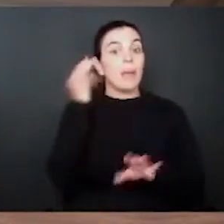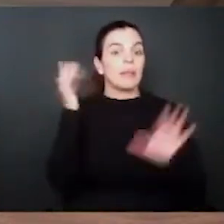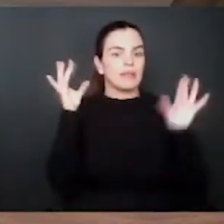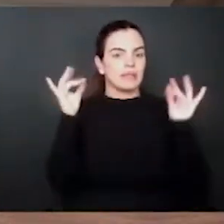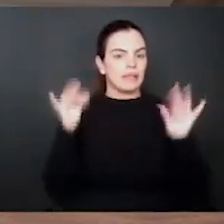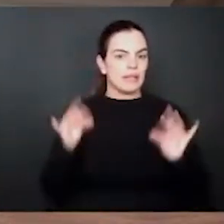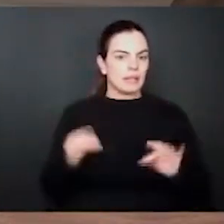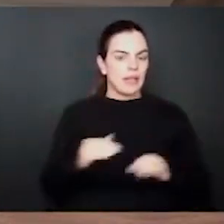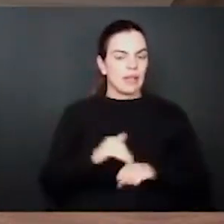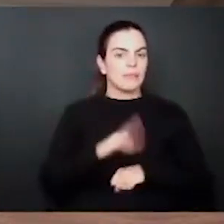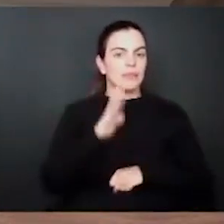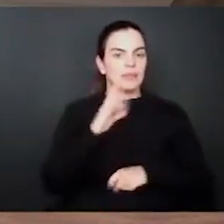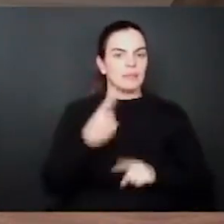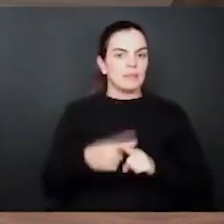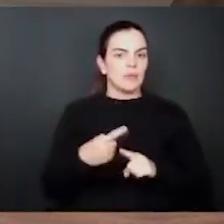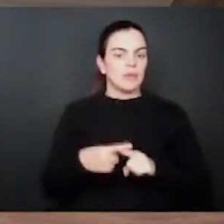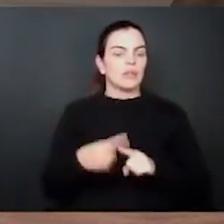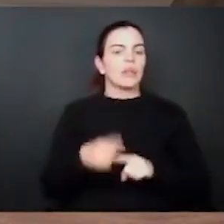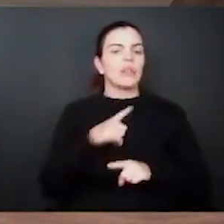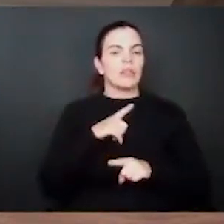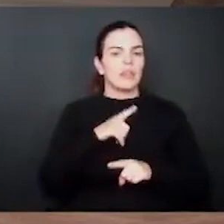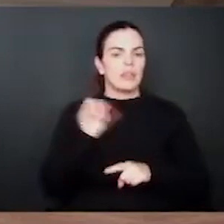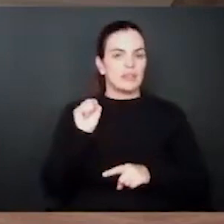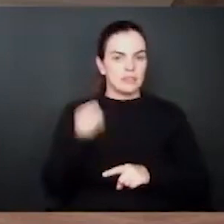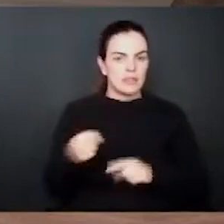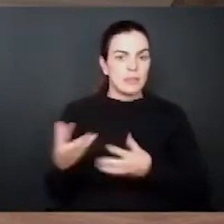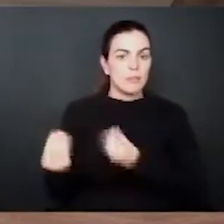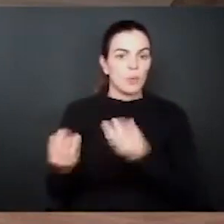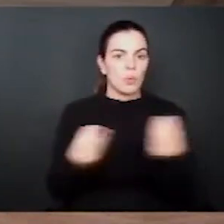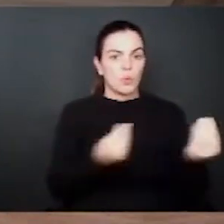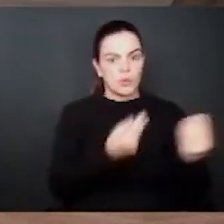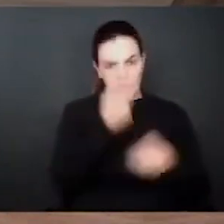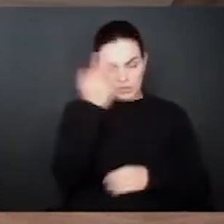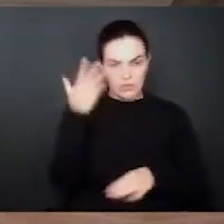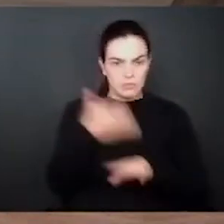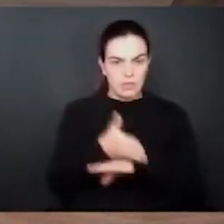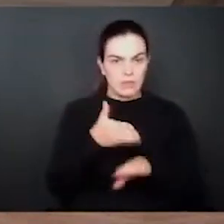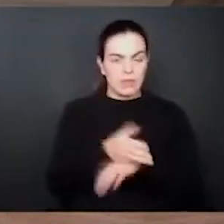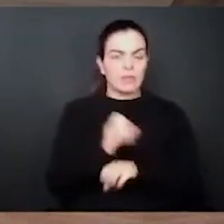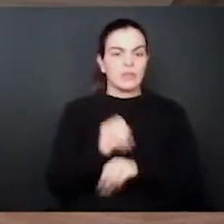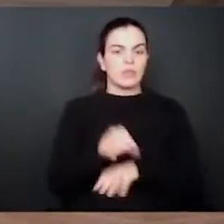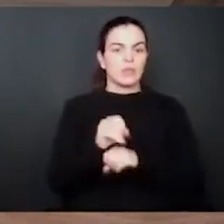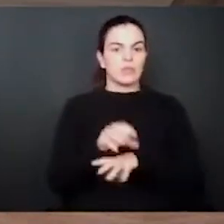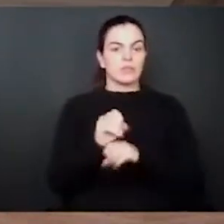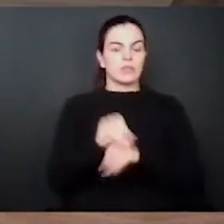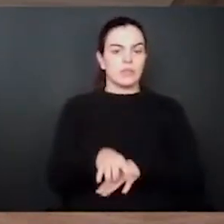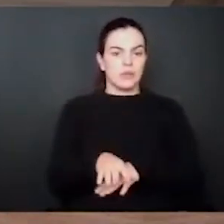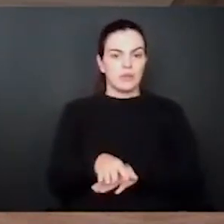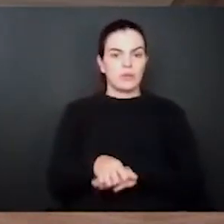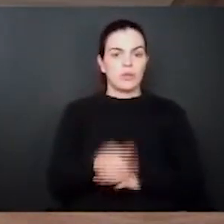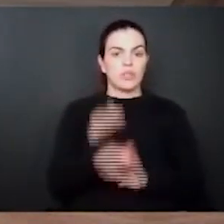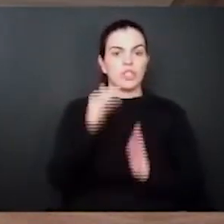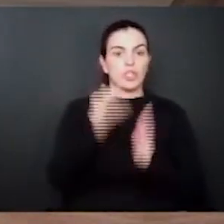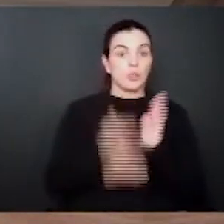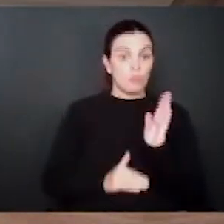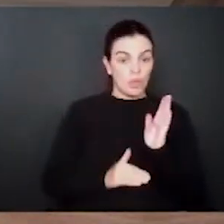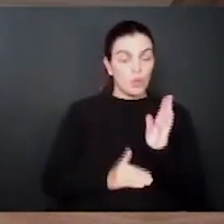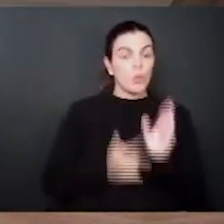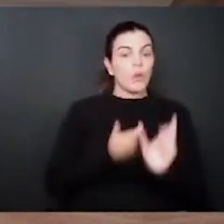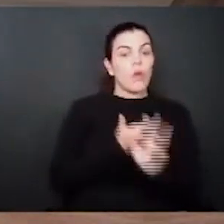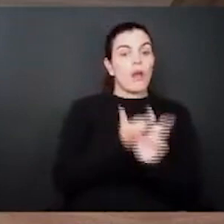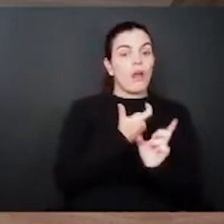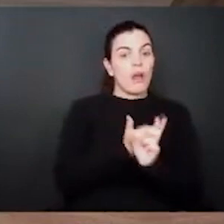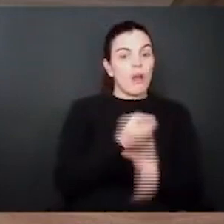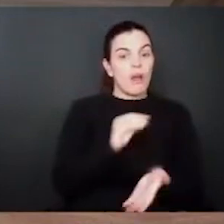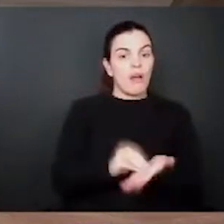nós incluímos, sim, muitas pessoas na educação. Obrigado. E diminuímos, inclusive, a taxa de analfabetismo no Obrigado, país. Obrigado,